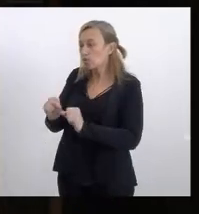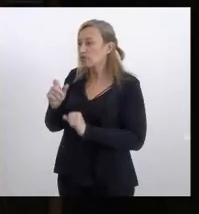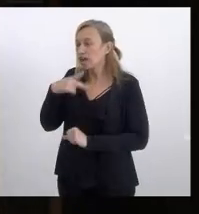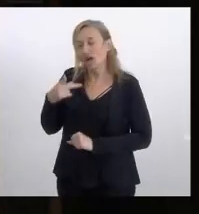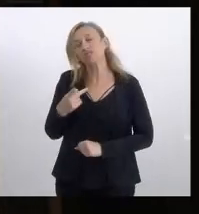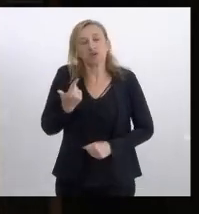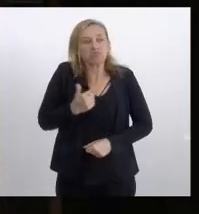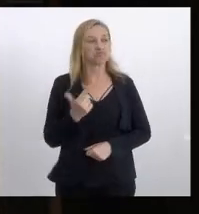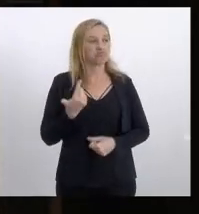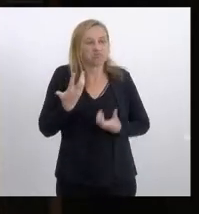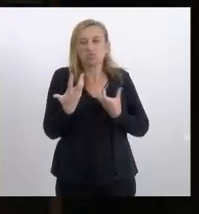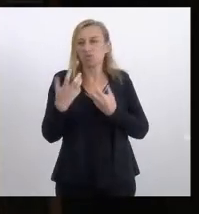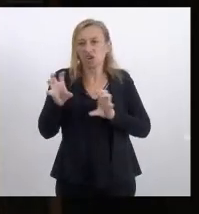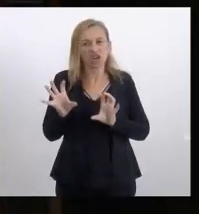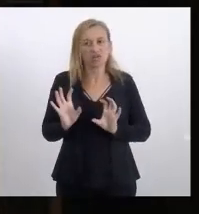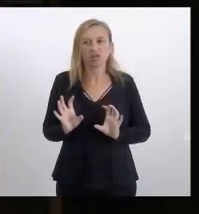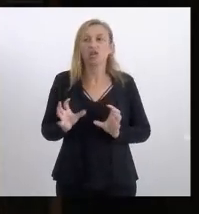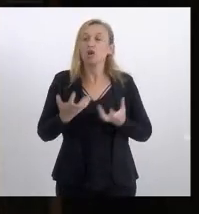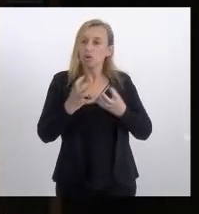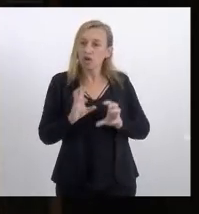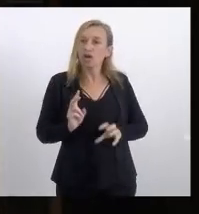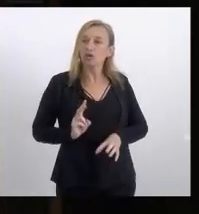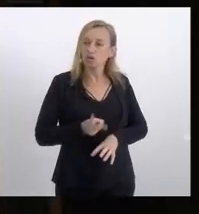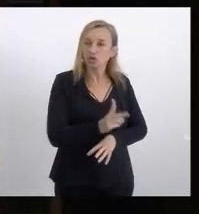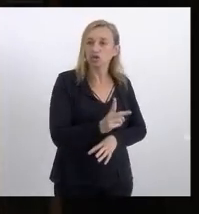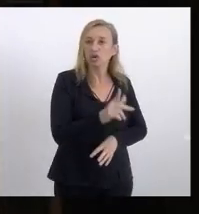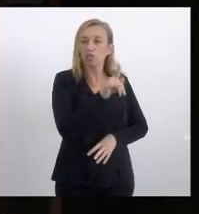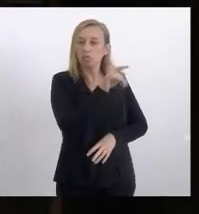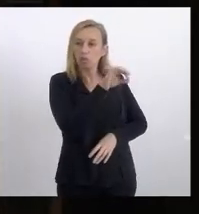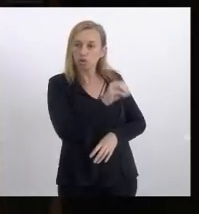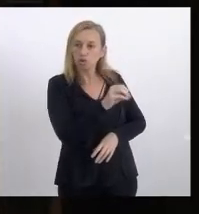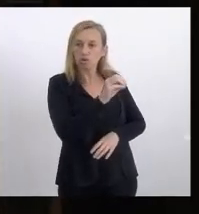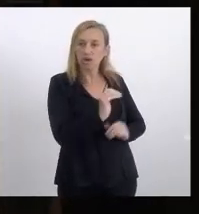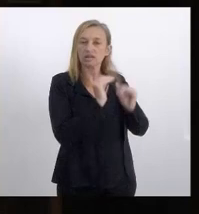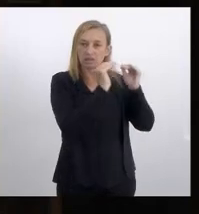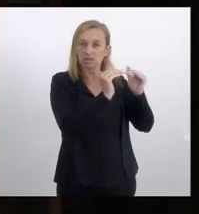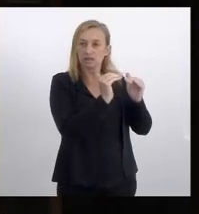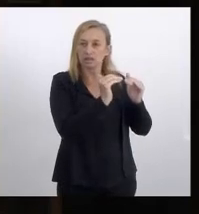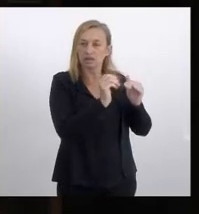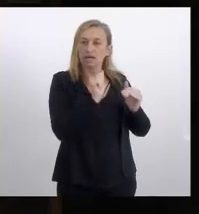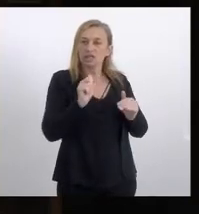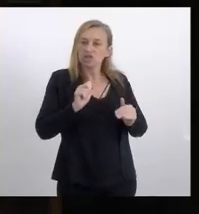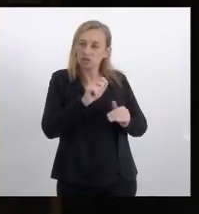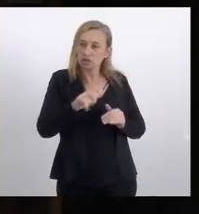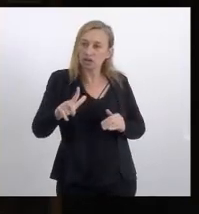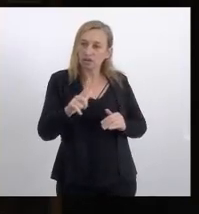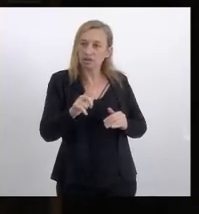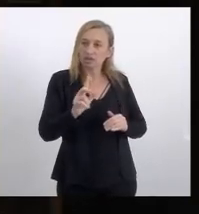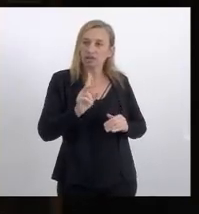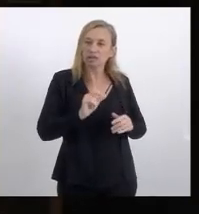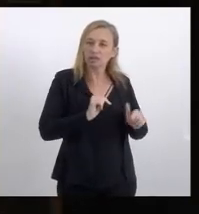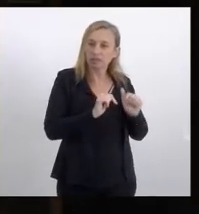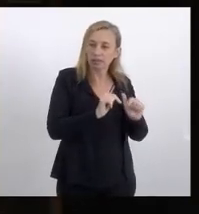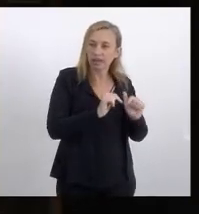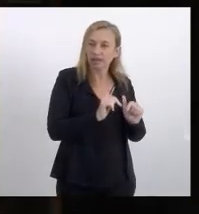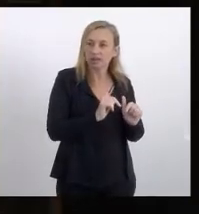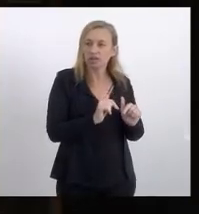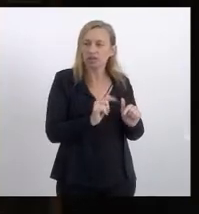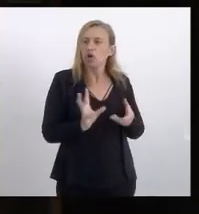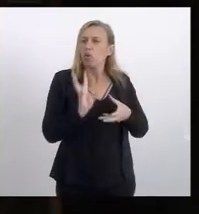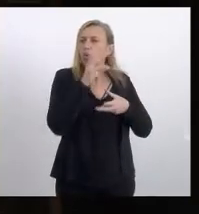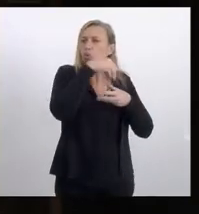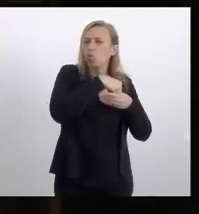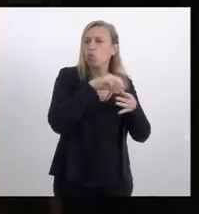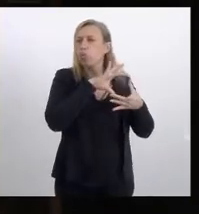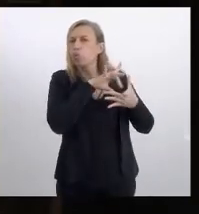falar não olha eu não quero isso eu quero ficar composto acima e o adicional na atividade o que o que